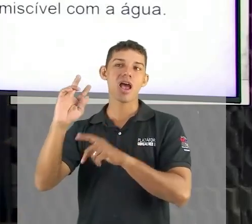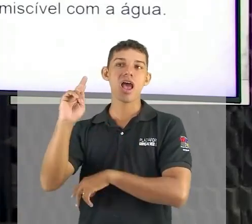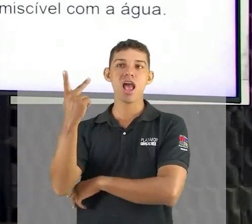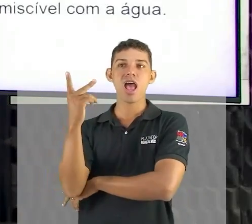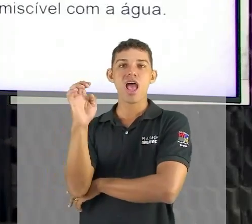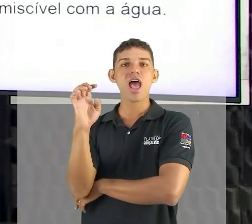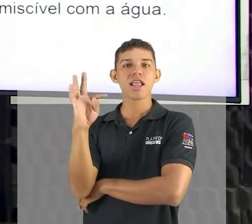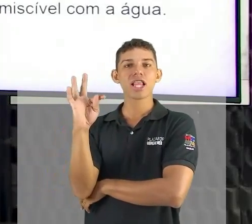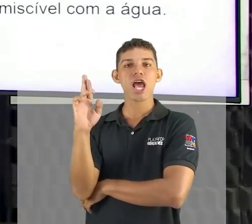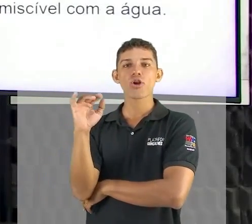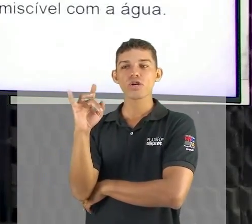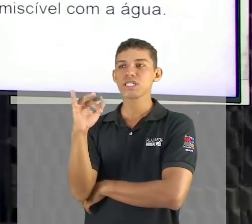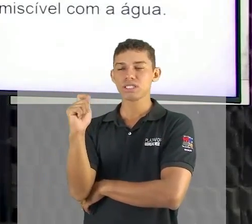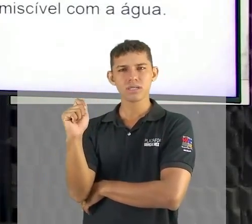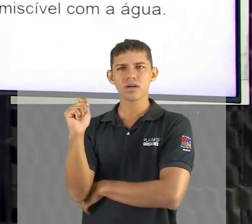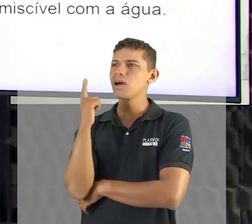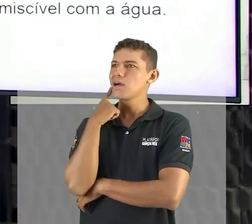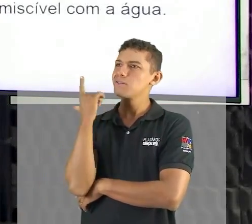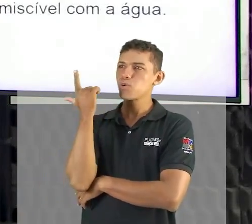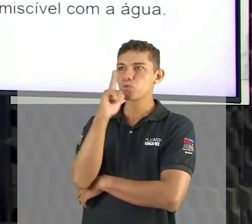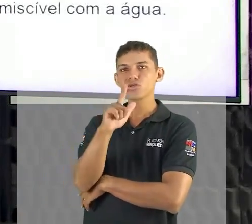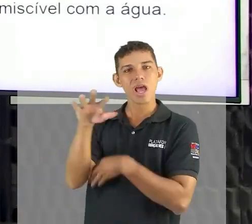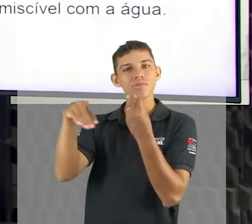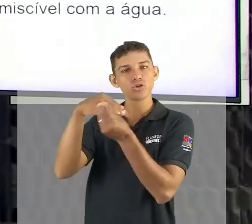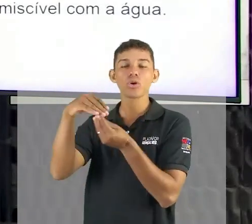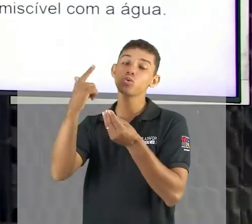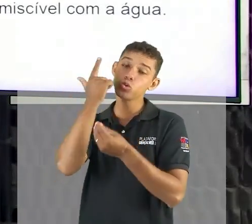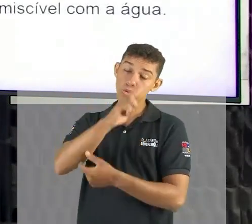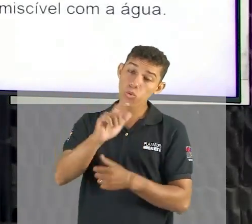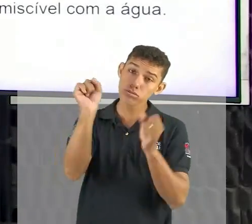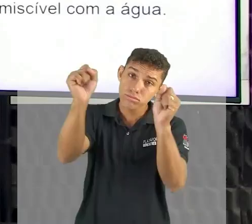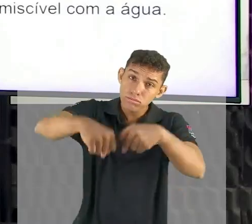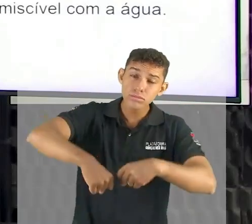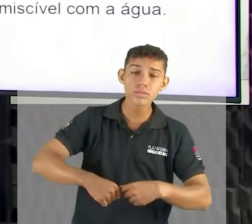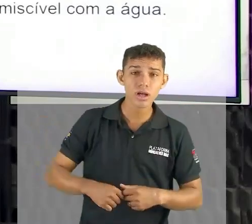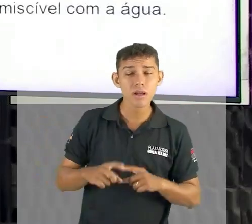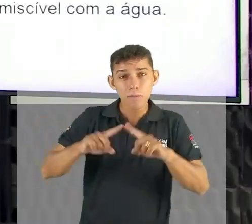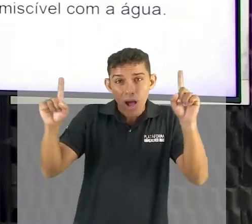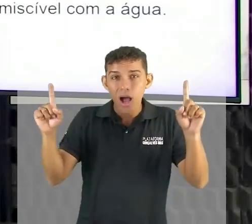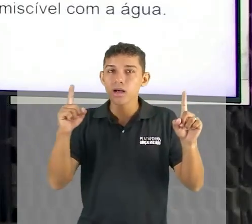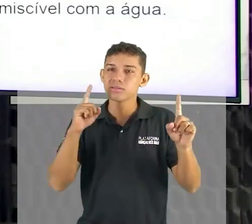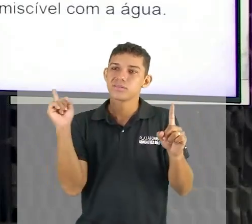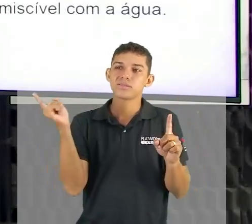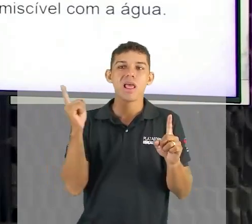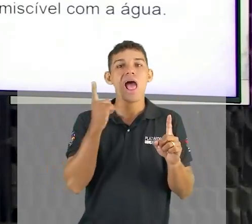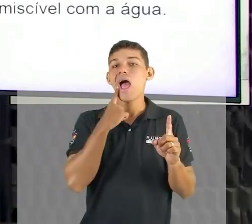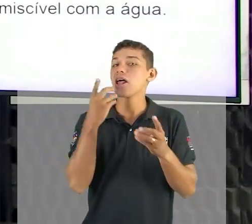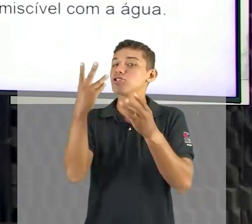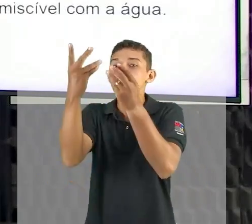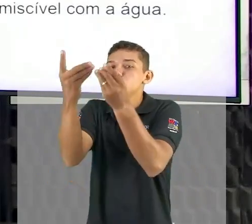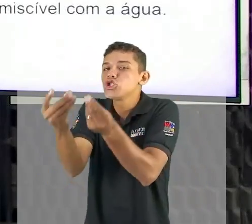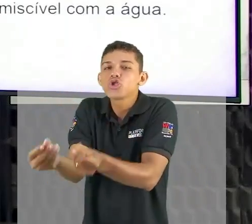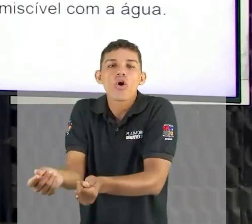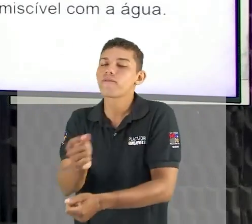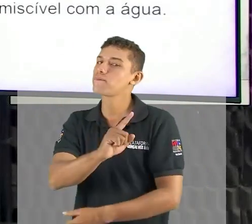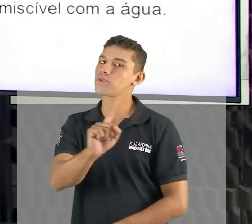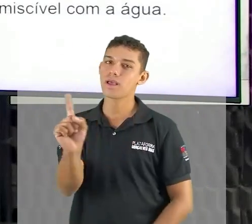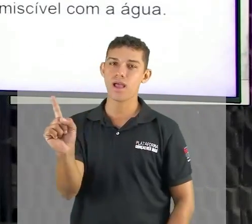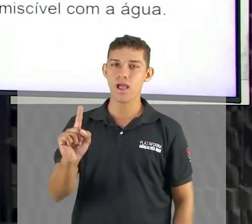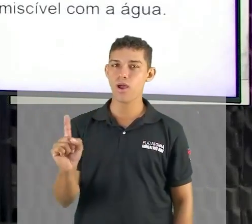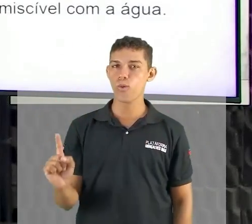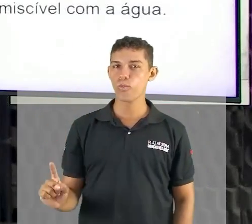misturou. Água e gasolina se misturam. Água e gasolina não se dissolvem, é